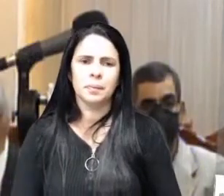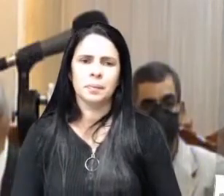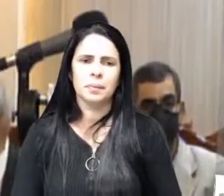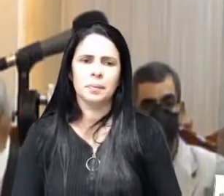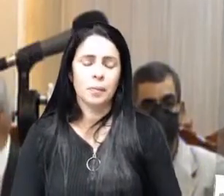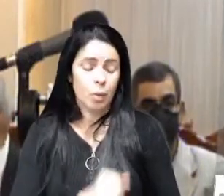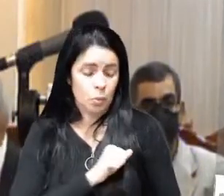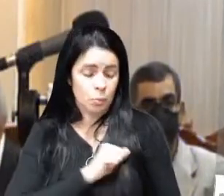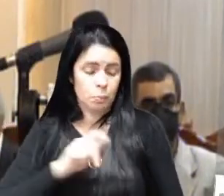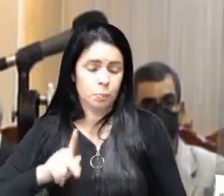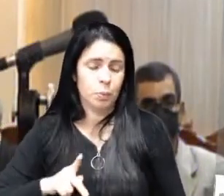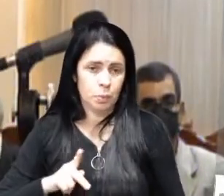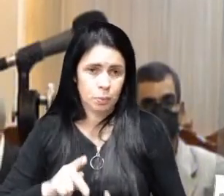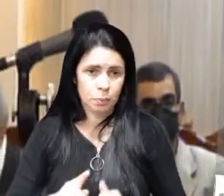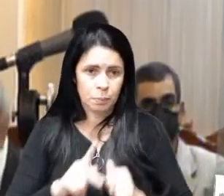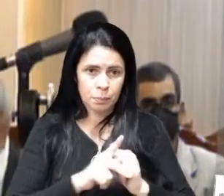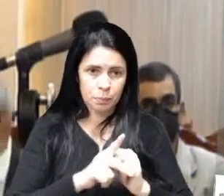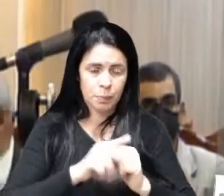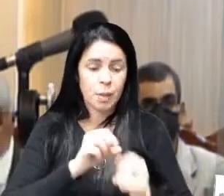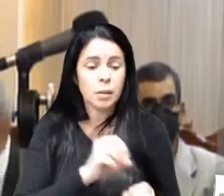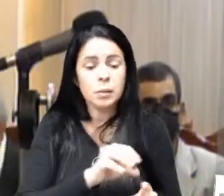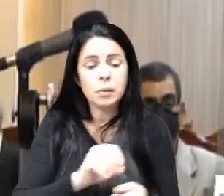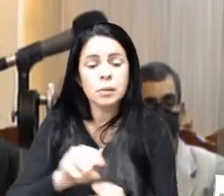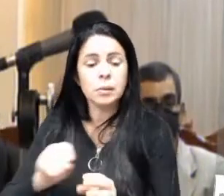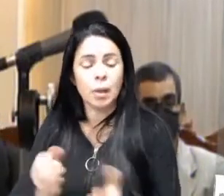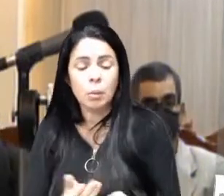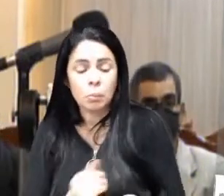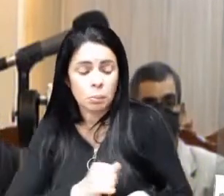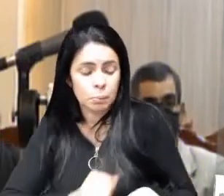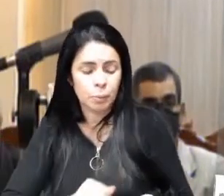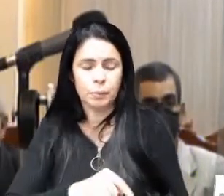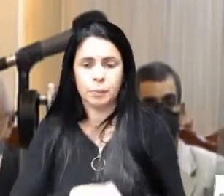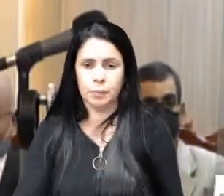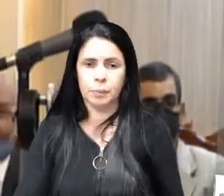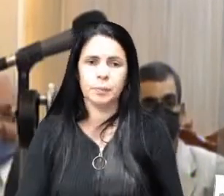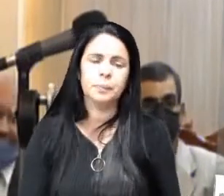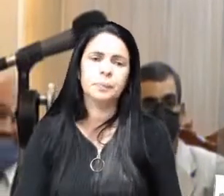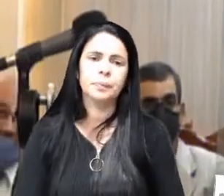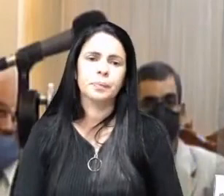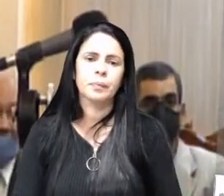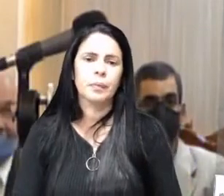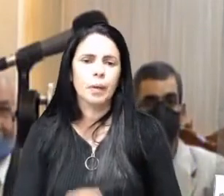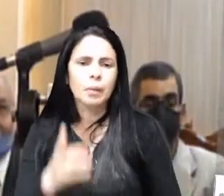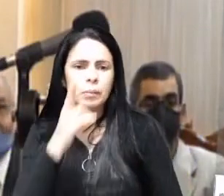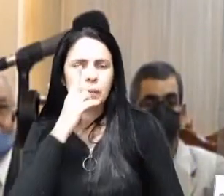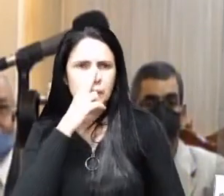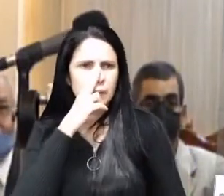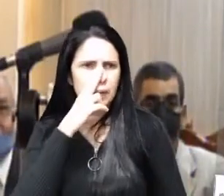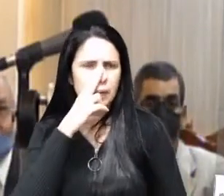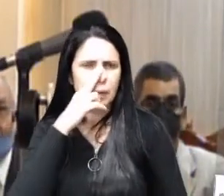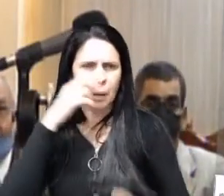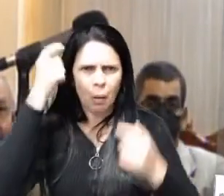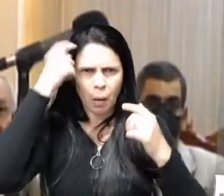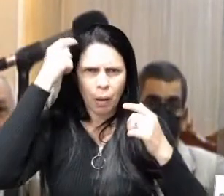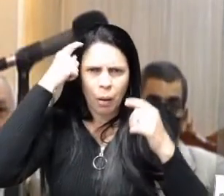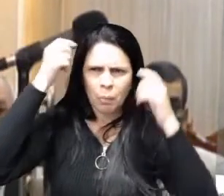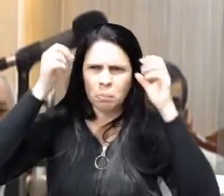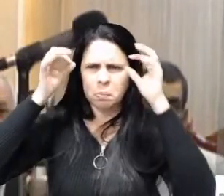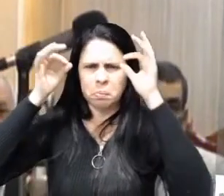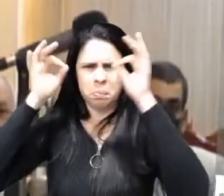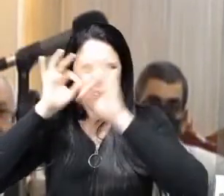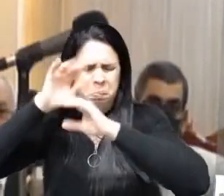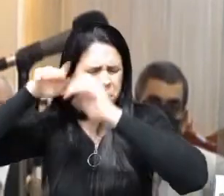O apóstolo Pedro, ele ensina essa palavra. Cristão que tem uma mente desordenada, irmãos, uma